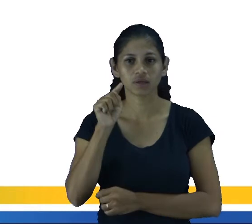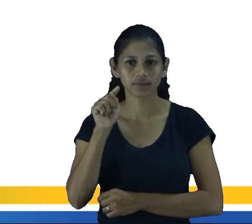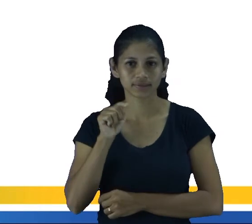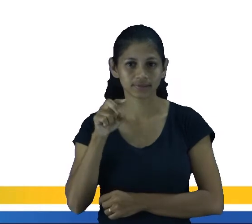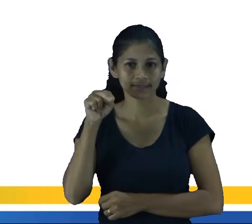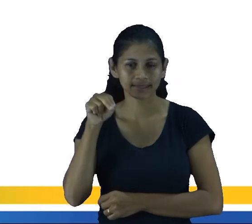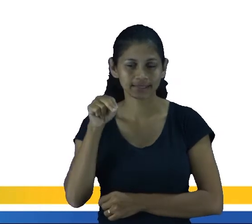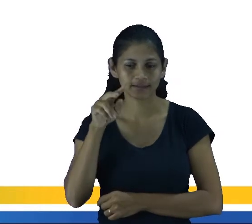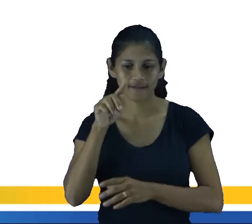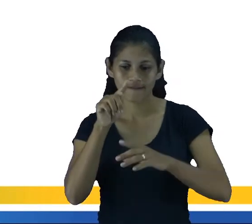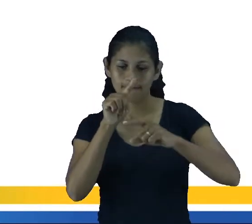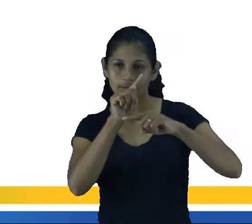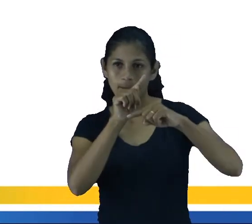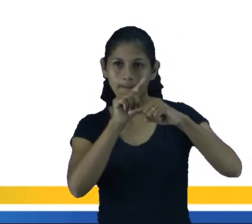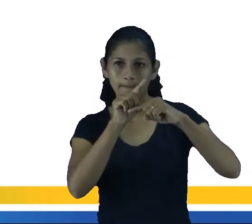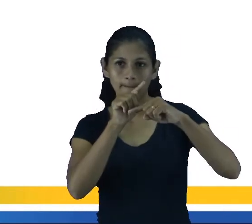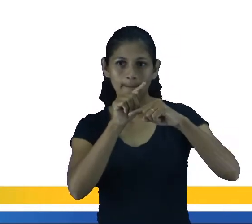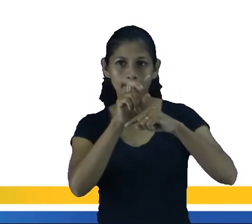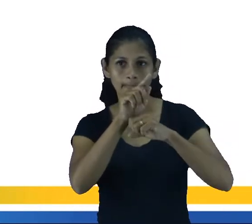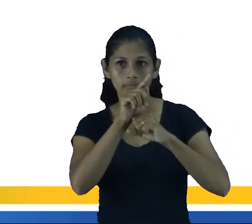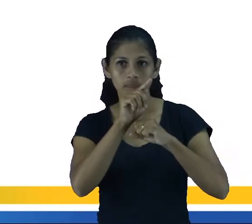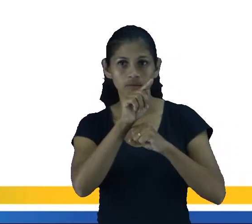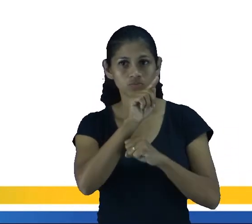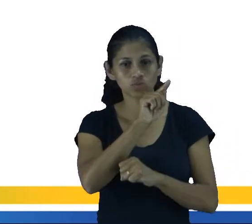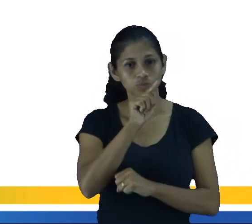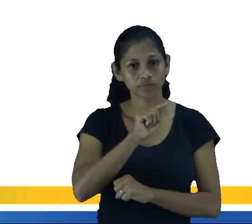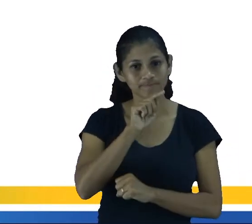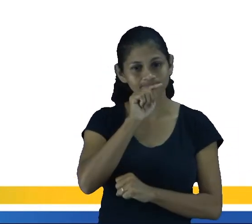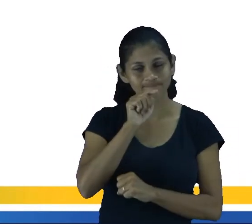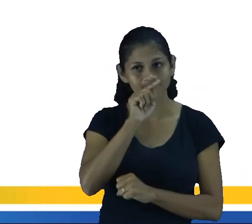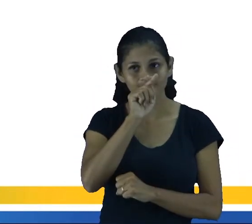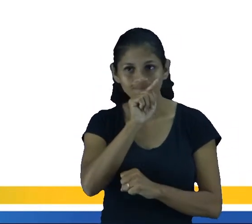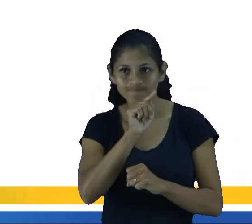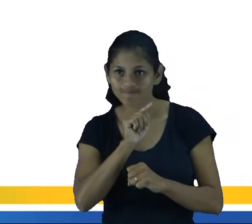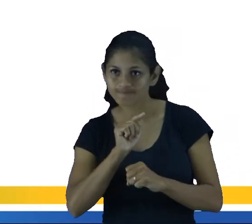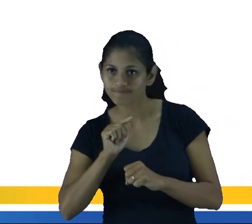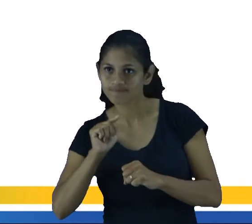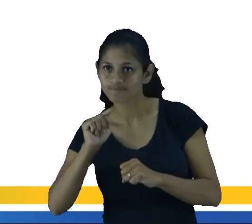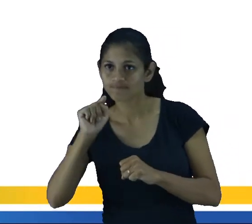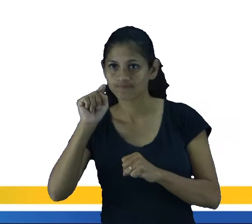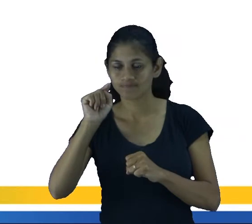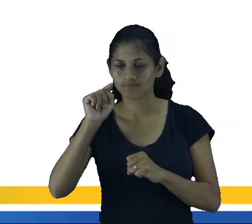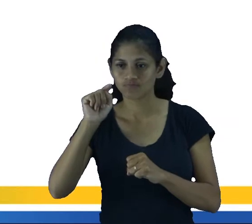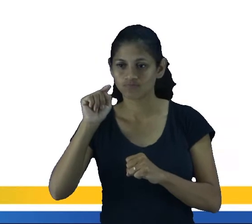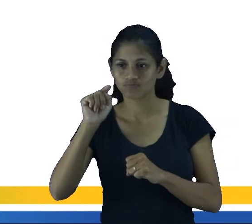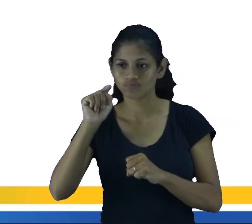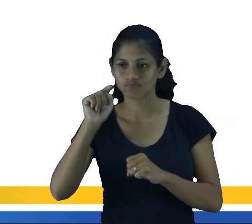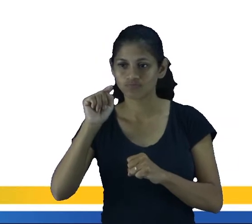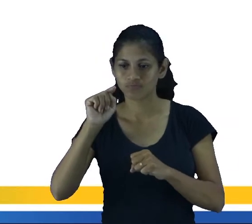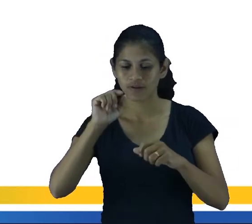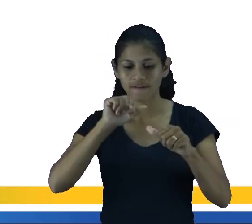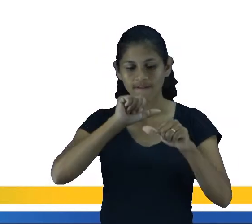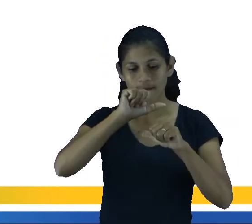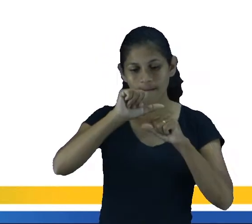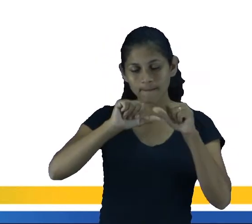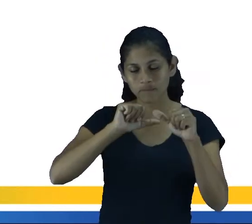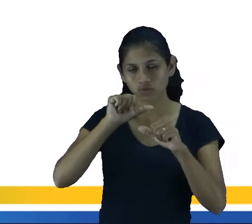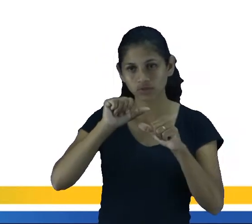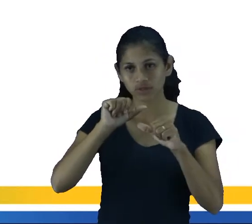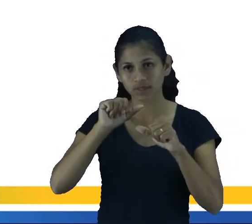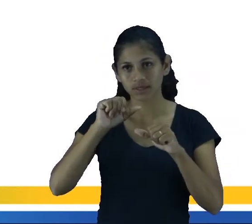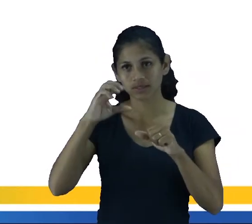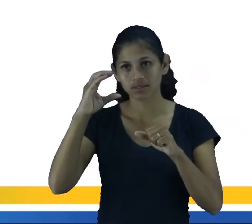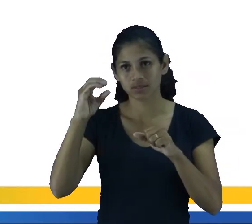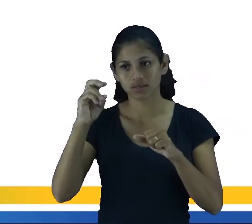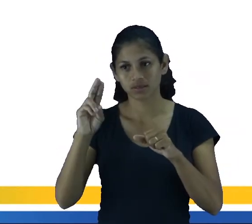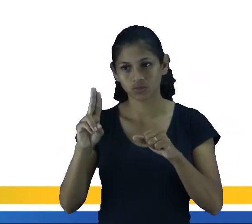querer deslocar, né? Vai querer tomar o lugar aqui do cobre. Então, para a gente ver se essa reação ela vai ocorrer ou não,